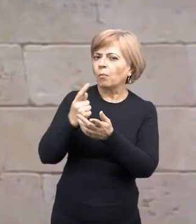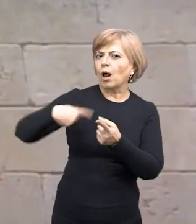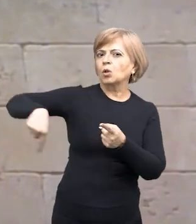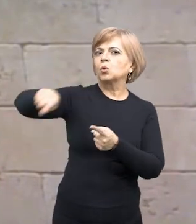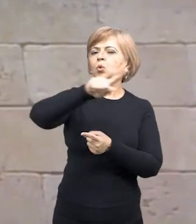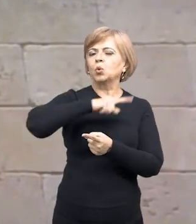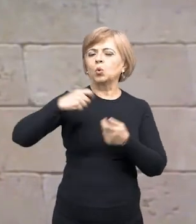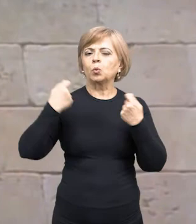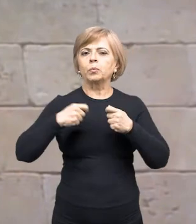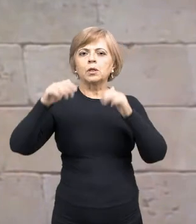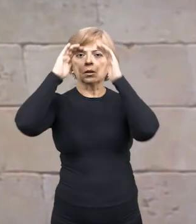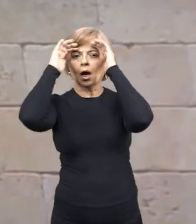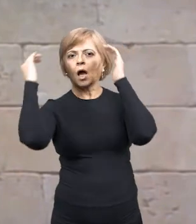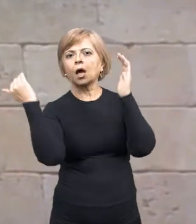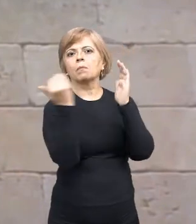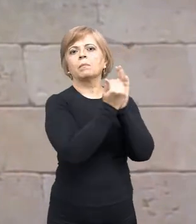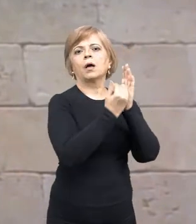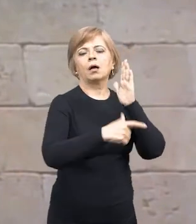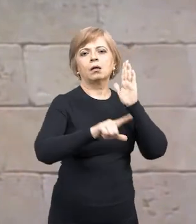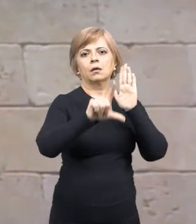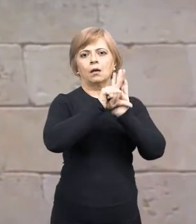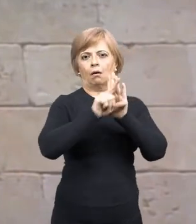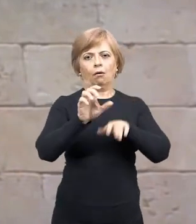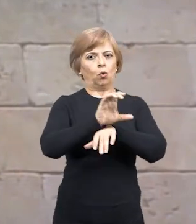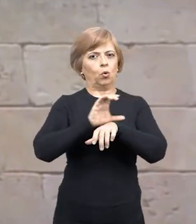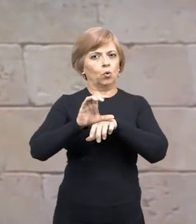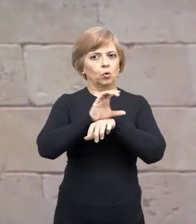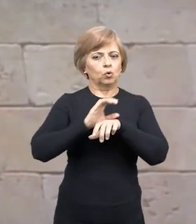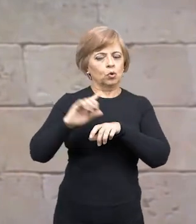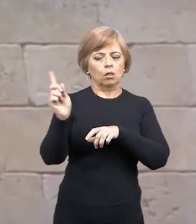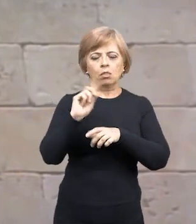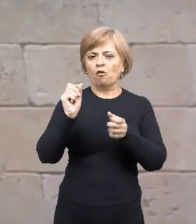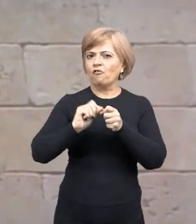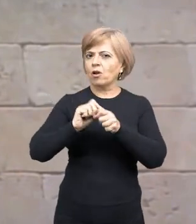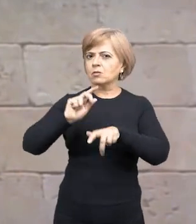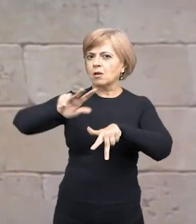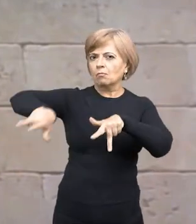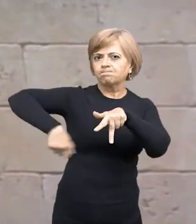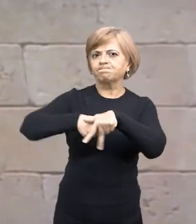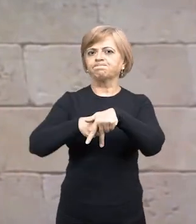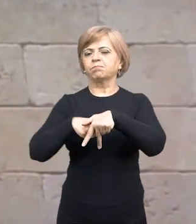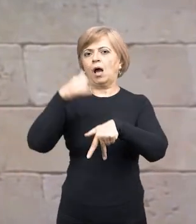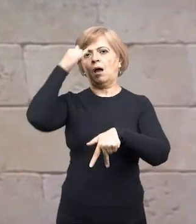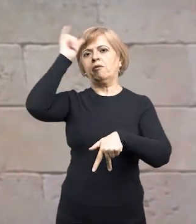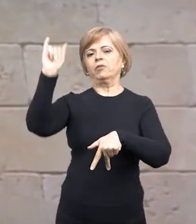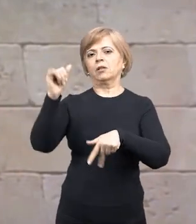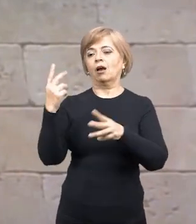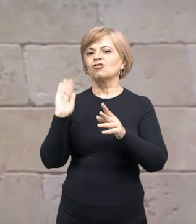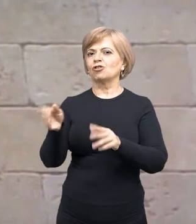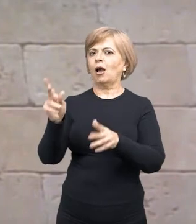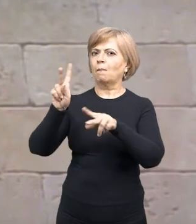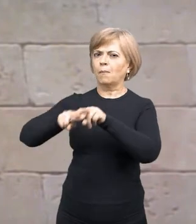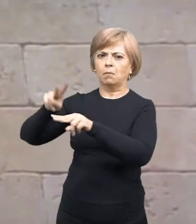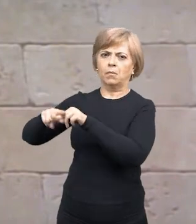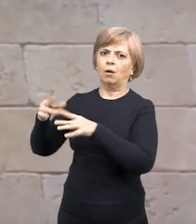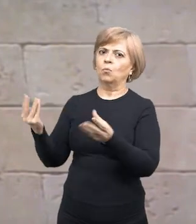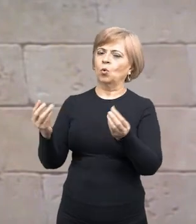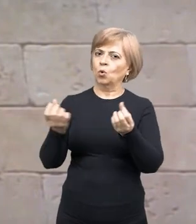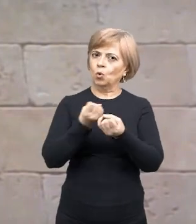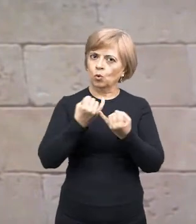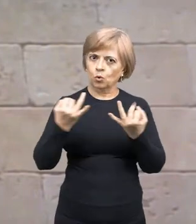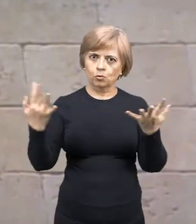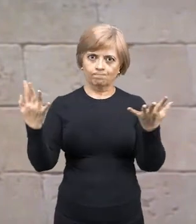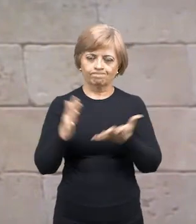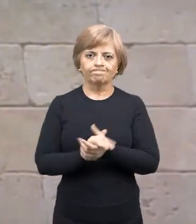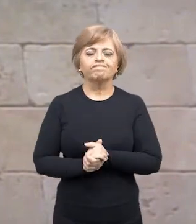públicos respeitarem a legislação e não realizarem esse tipo de fraude. Além dessa questão toda preventiva, nós